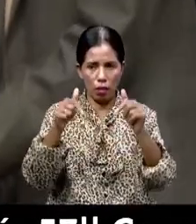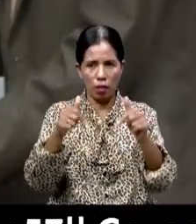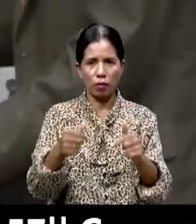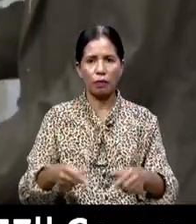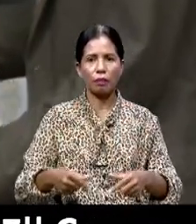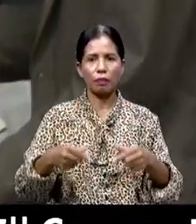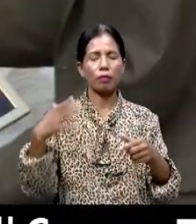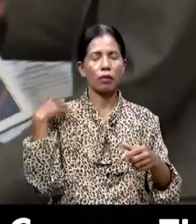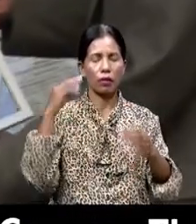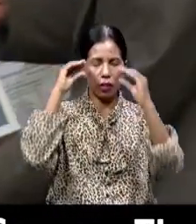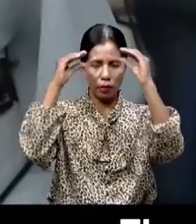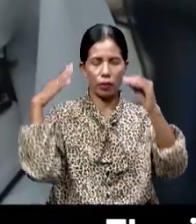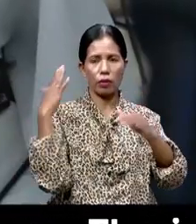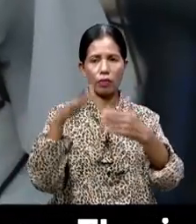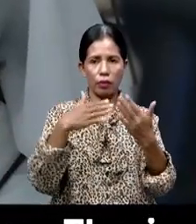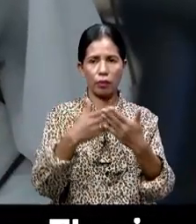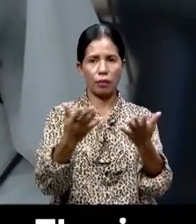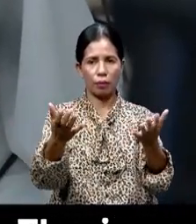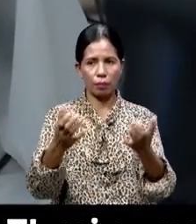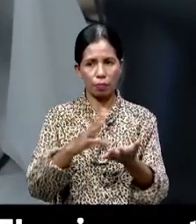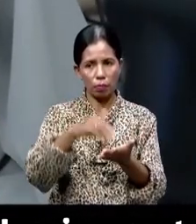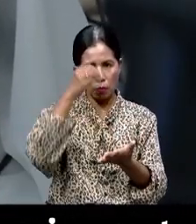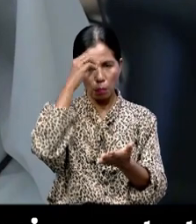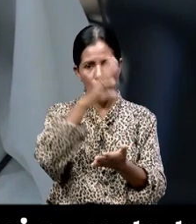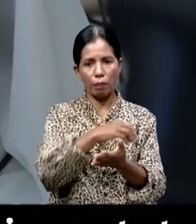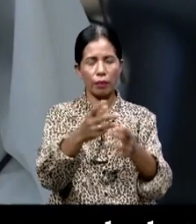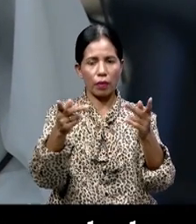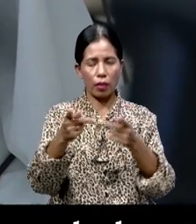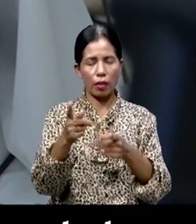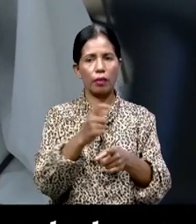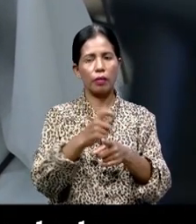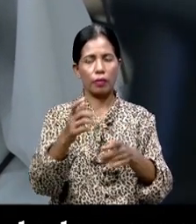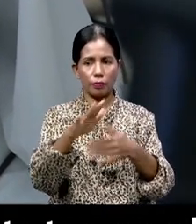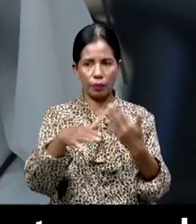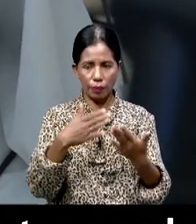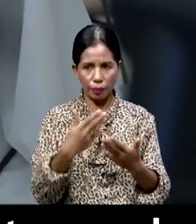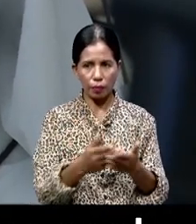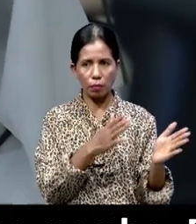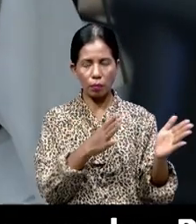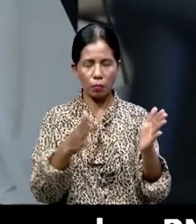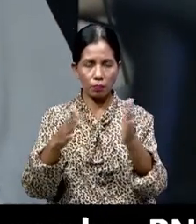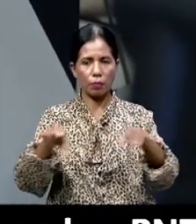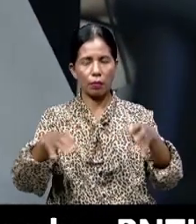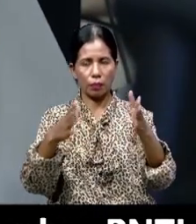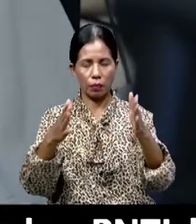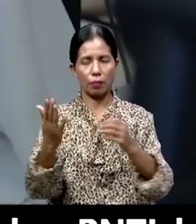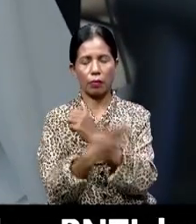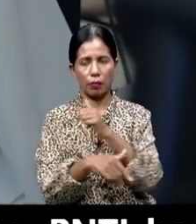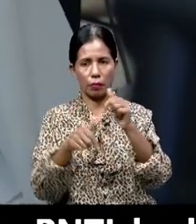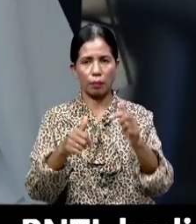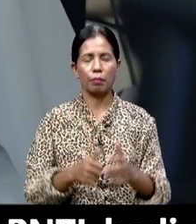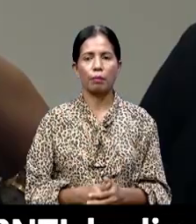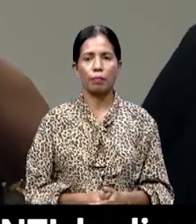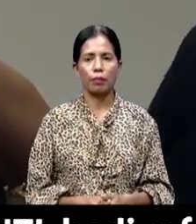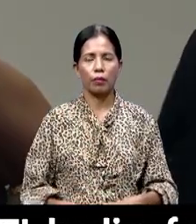onde capacita jovens Cira NB e a vontade Iharac aprende, e a Centro de Formação Profissional Cira, onde prepara recurso Iharailaran. Atribuição de